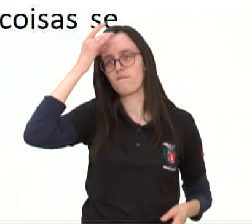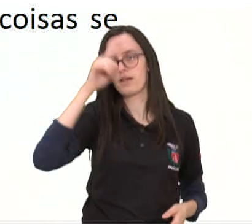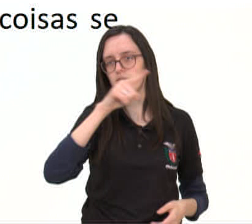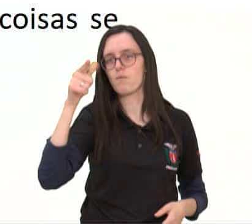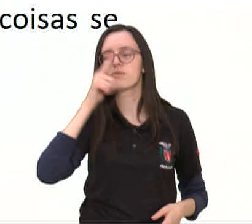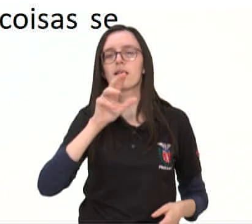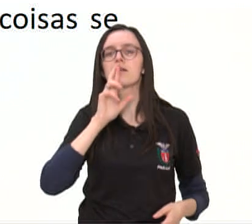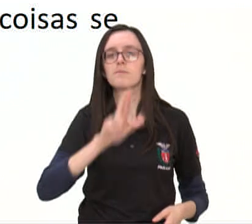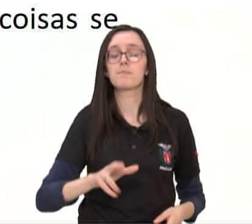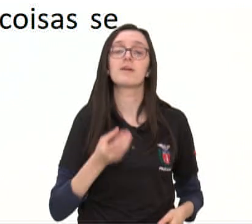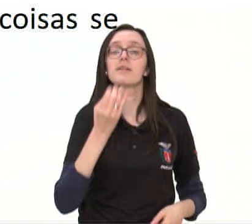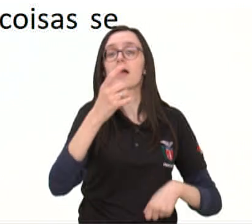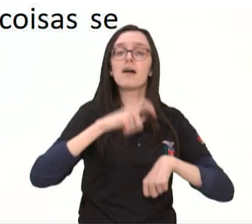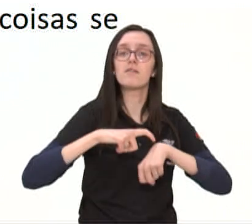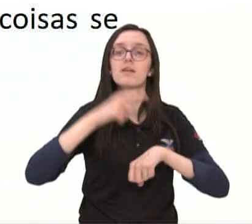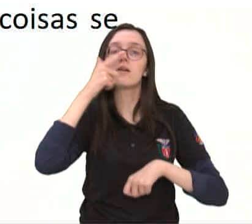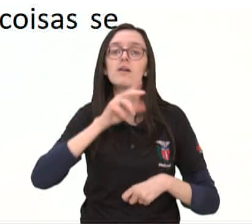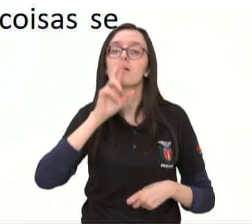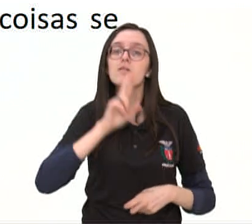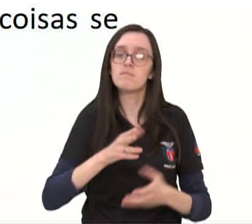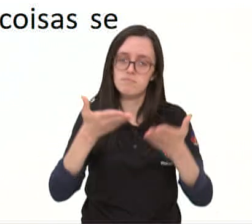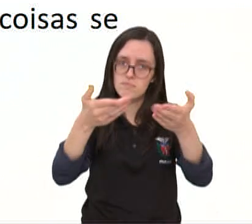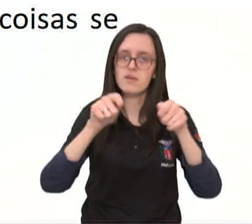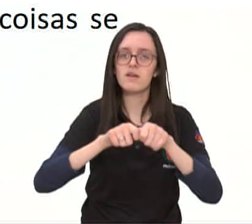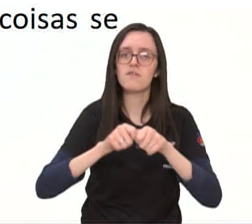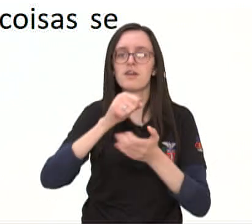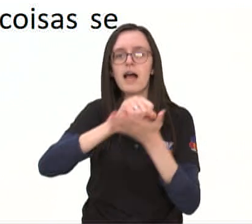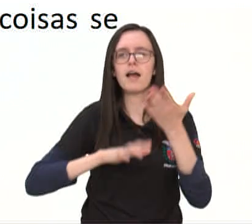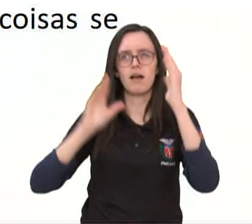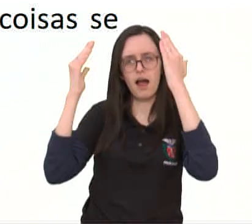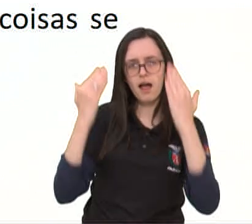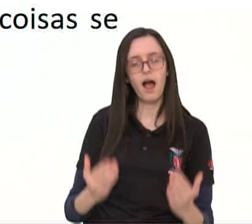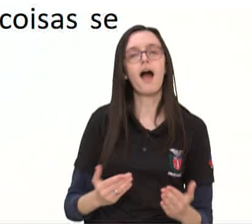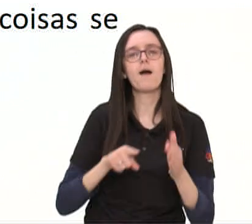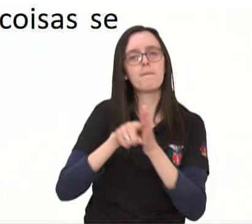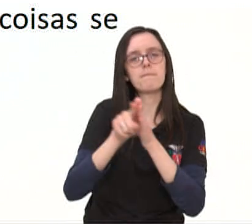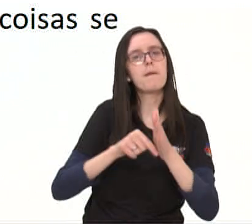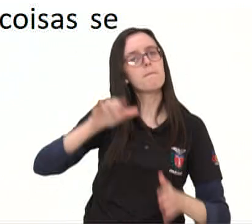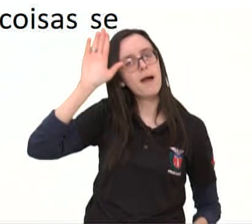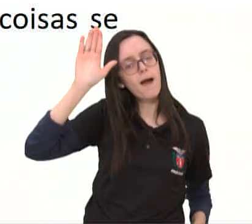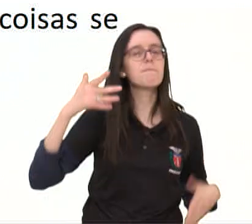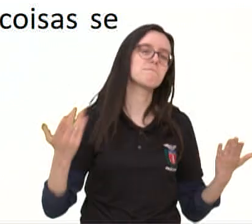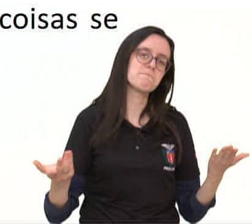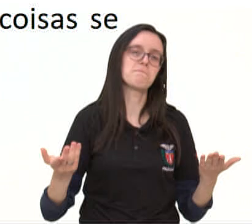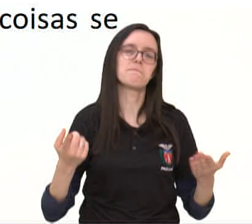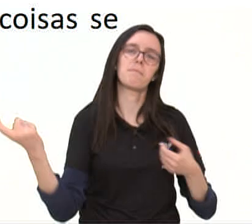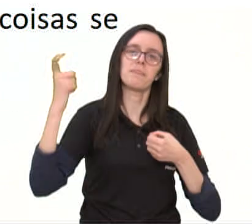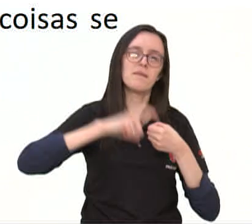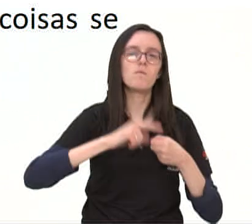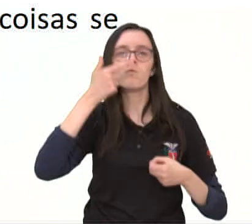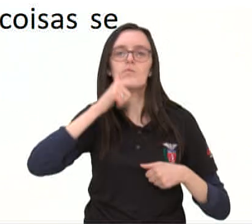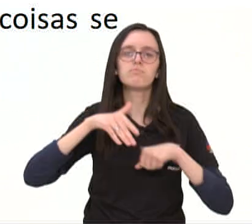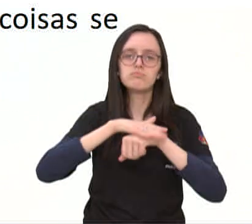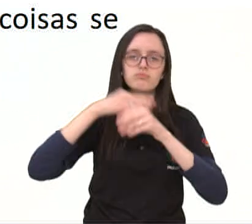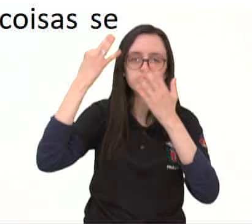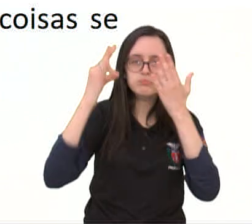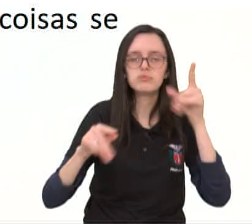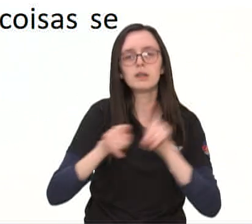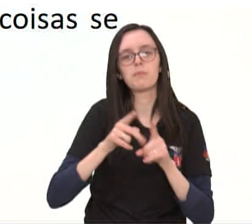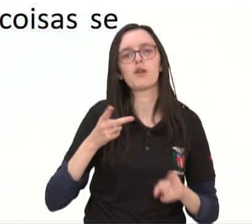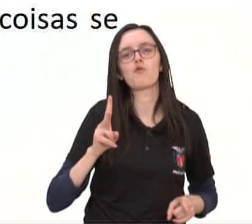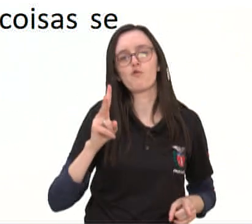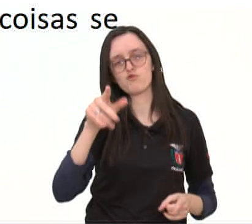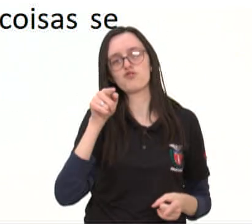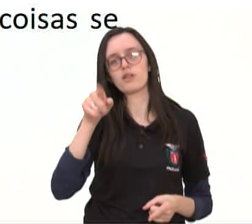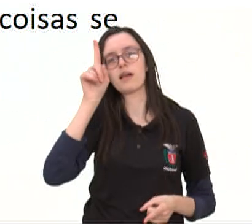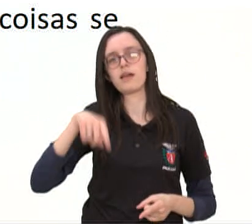vocês responderem. Vou dar um tempinho para vocês fazerem essa análise e pesquisar aí e volto para fazer a correção e dar